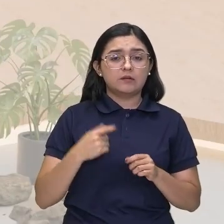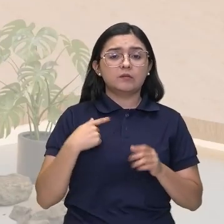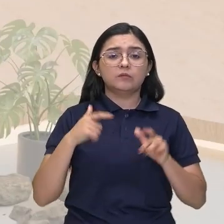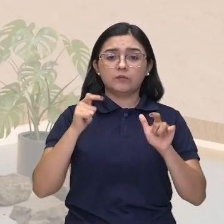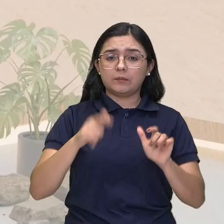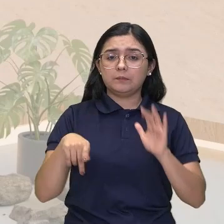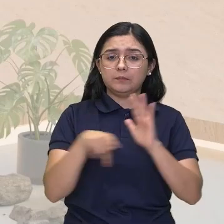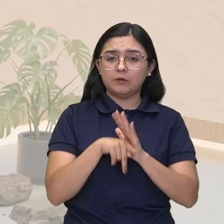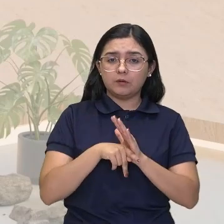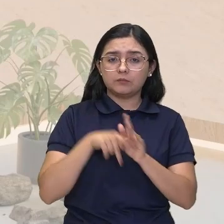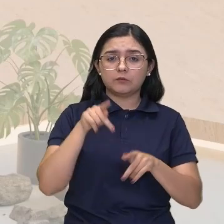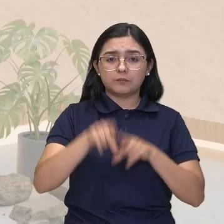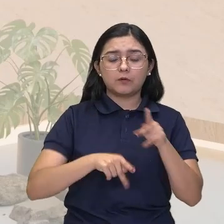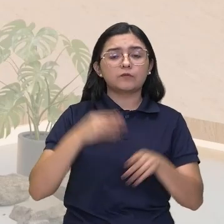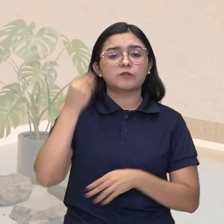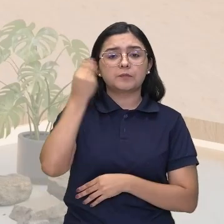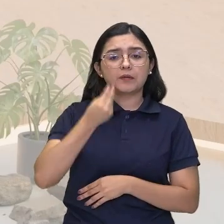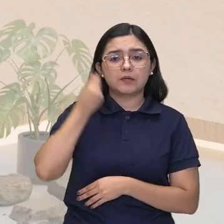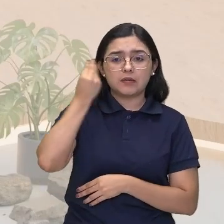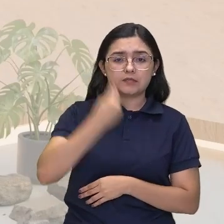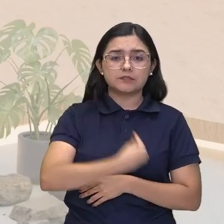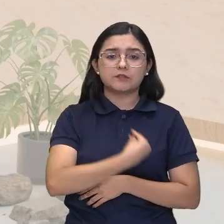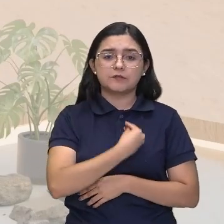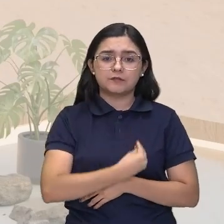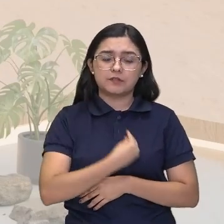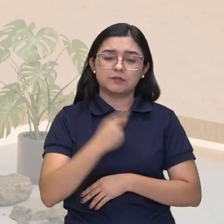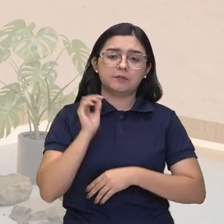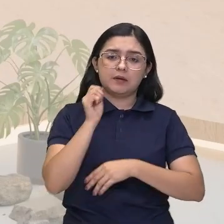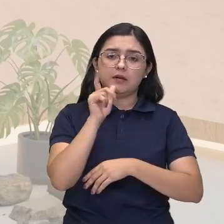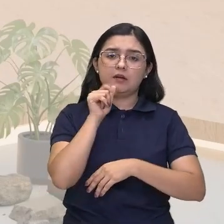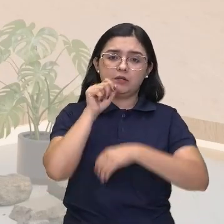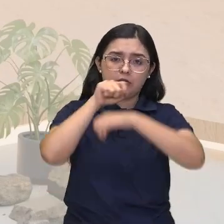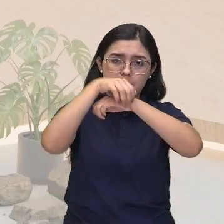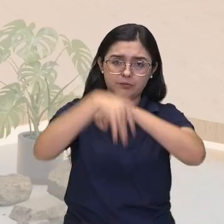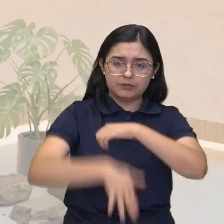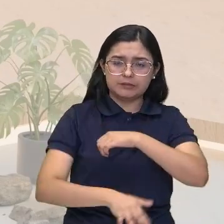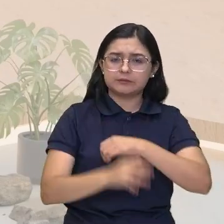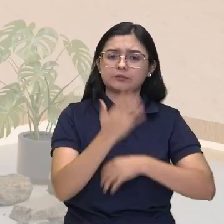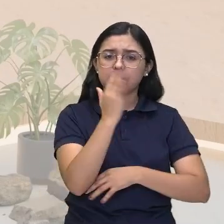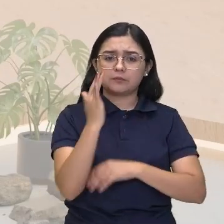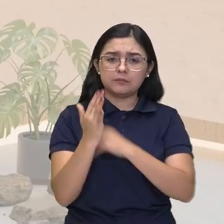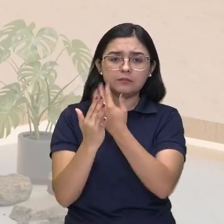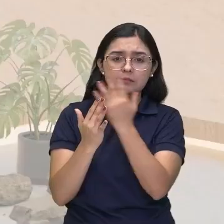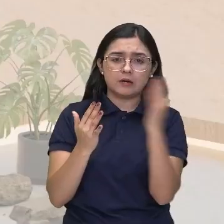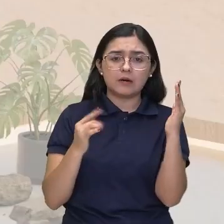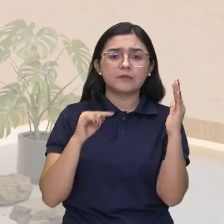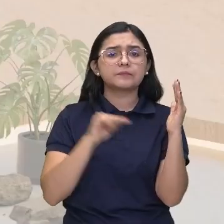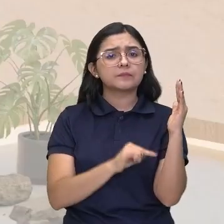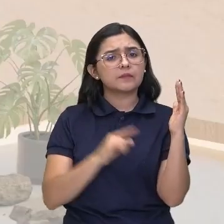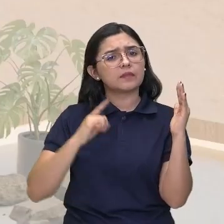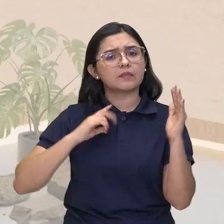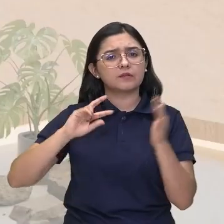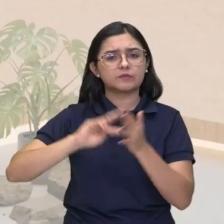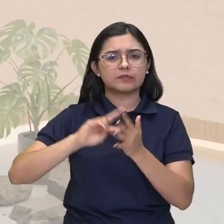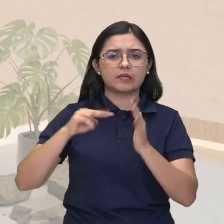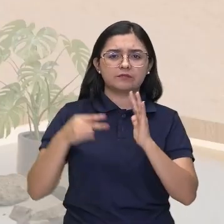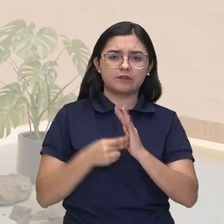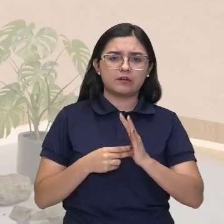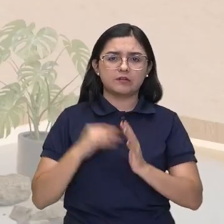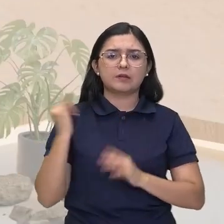vivência. Muitas vezes ali uma cachoeira, uma árvore, um rio, ele tem um significado,